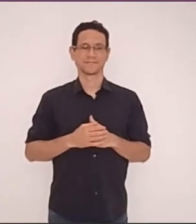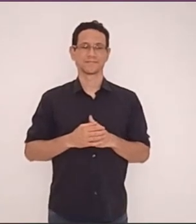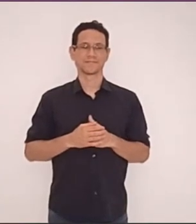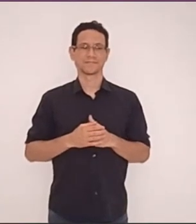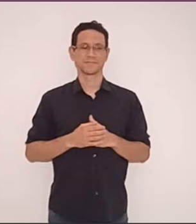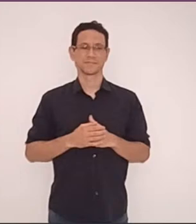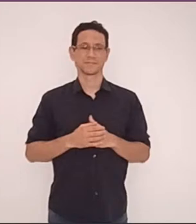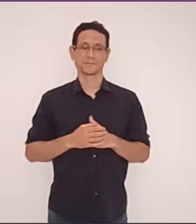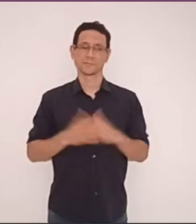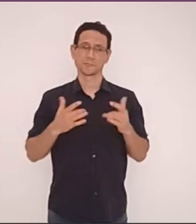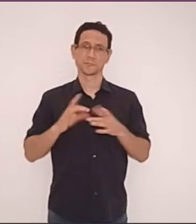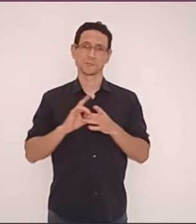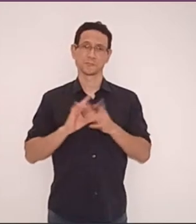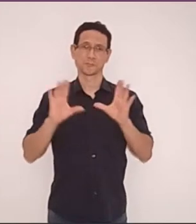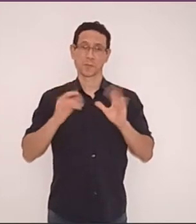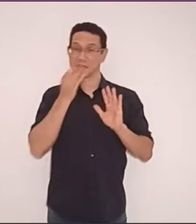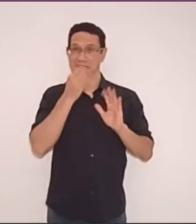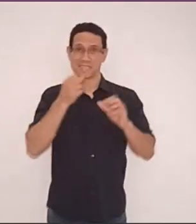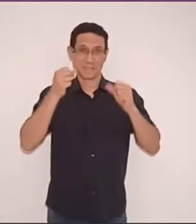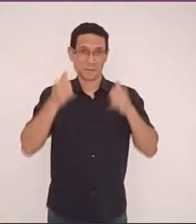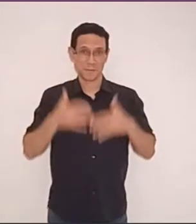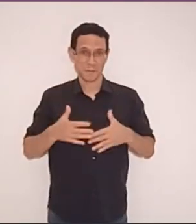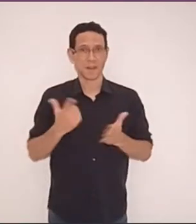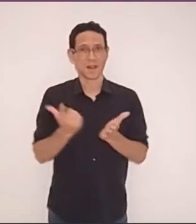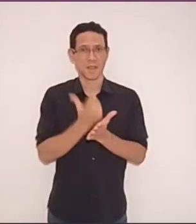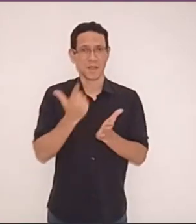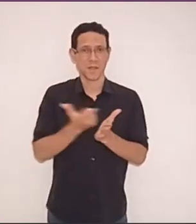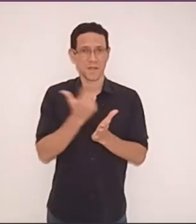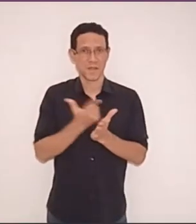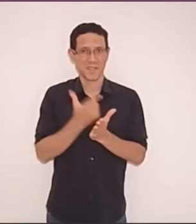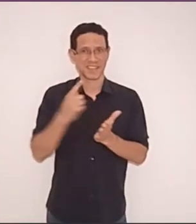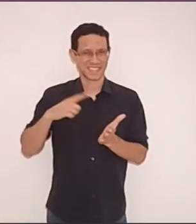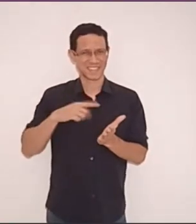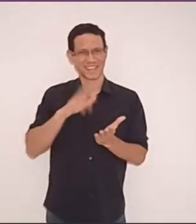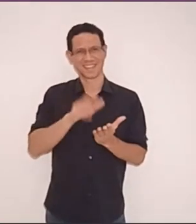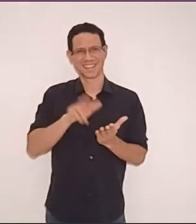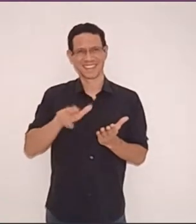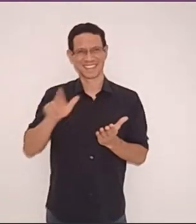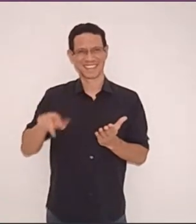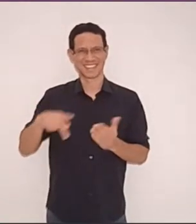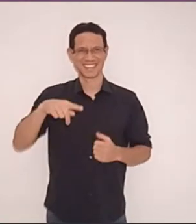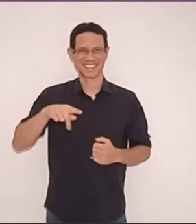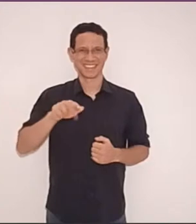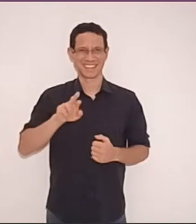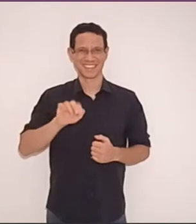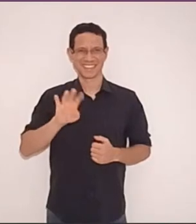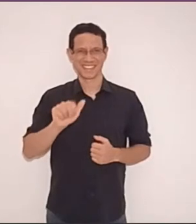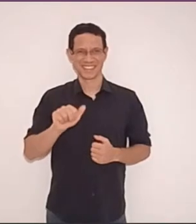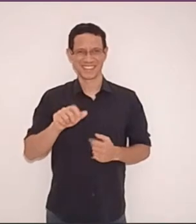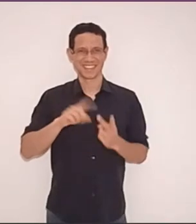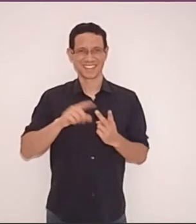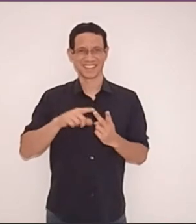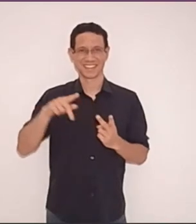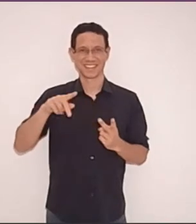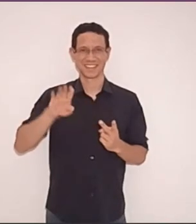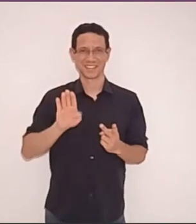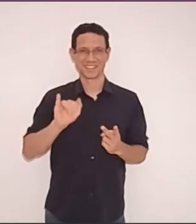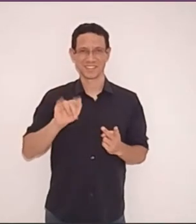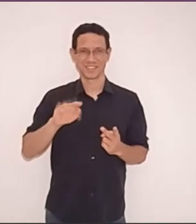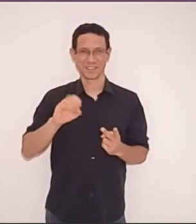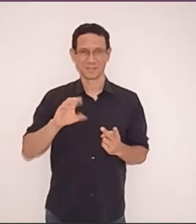o Corsa bola aqui dizendo a sentir vários livros falam sobre isso para passar bola preta para bicho para ouvir